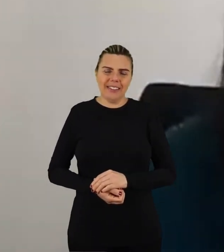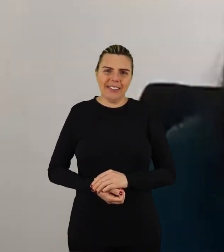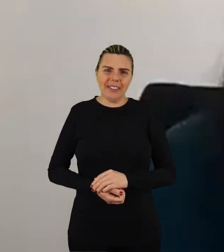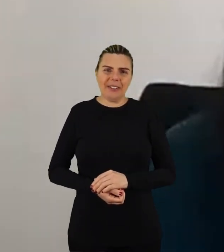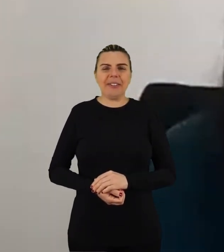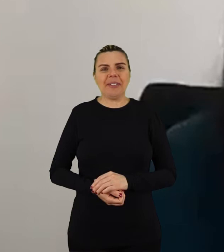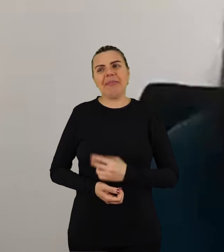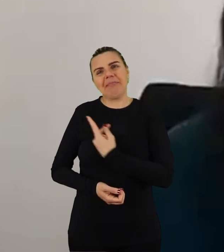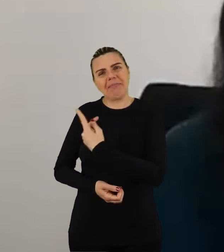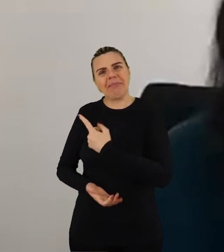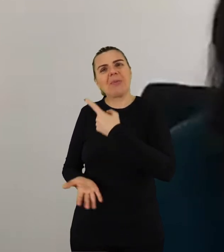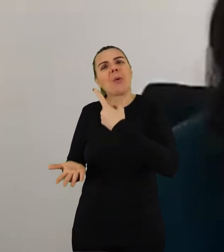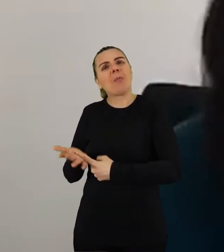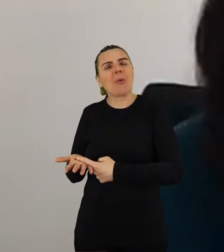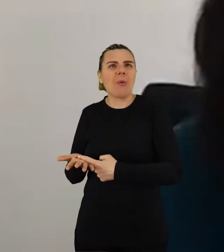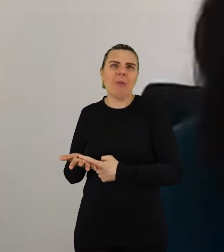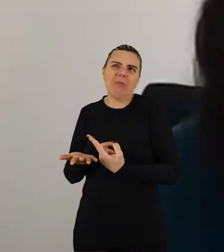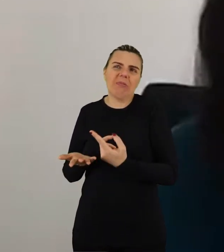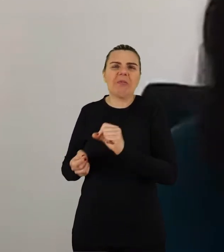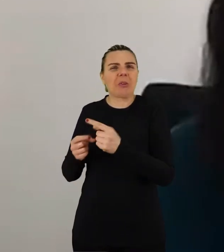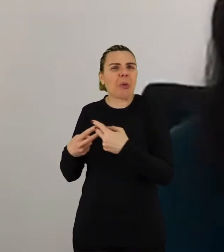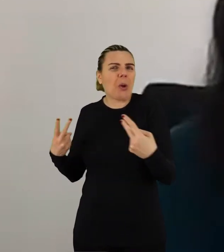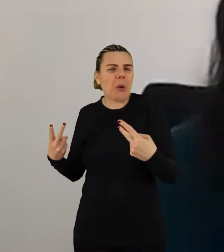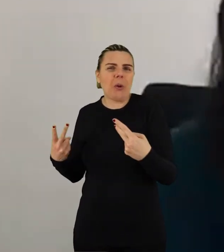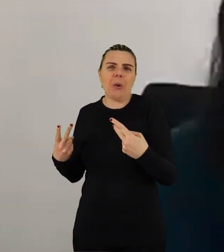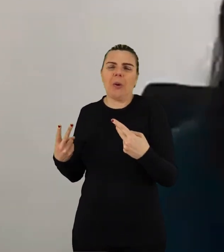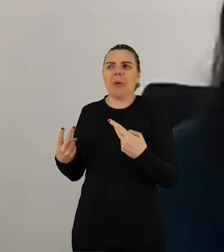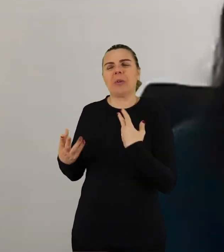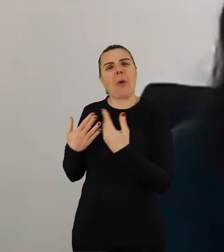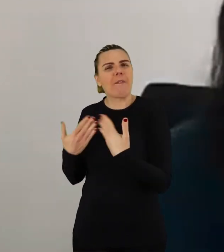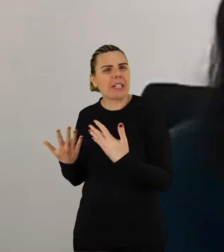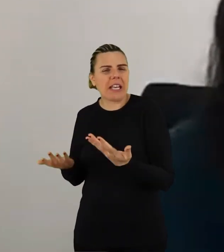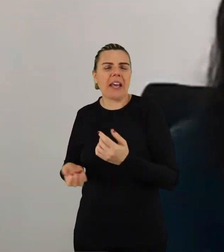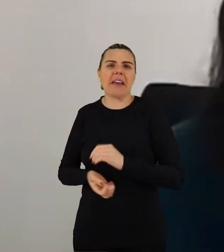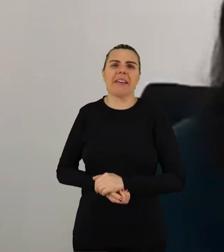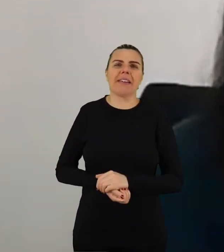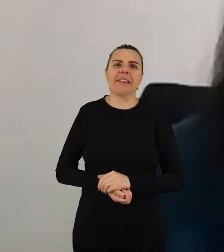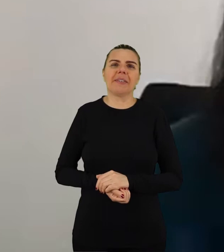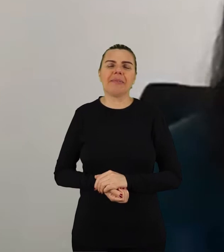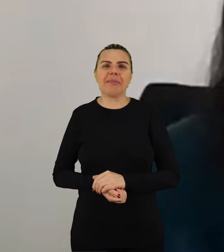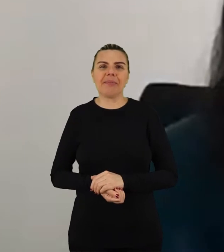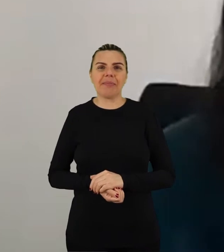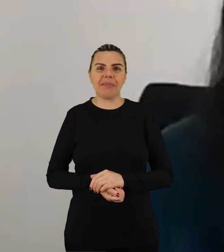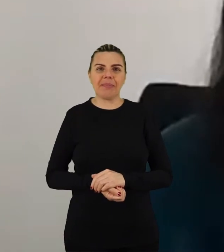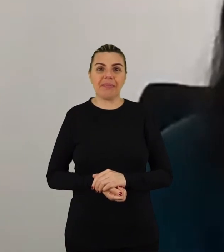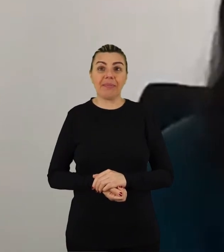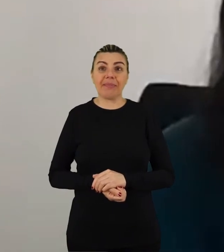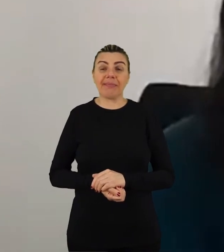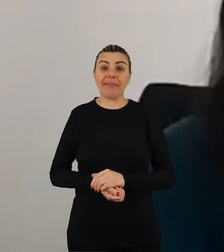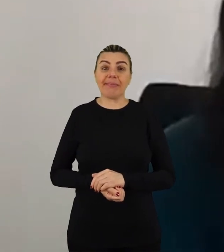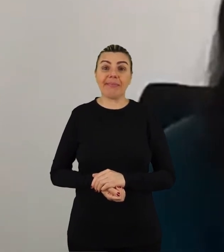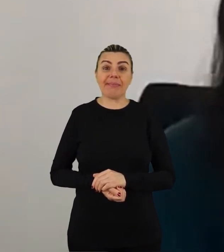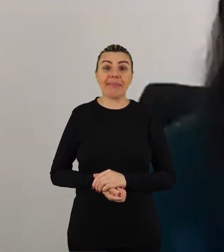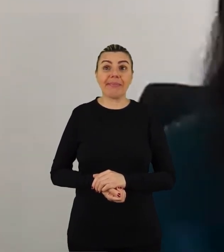E a gente combinou de fazer alguma coisa e conversar. Dá um sorrisinho tímido.